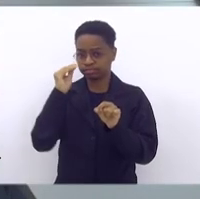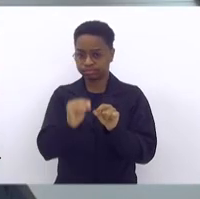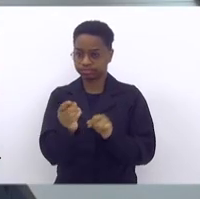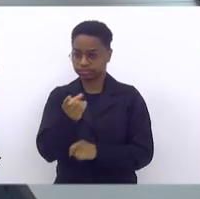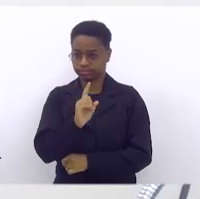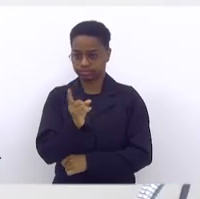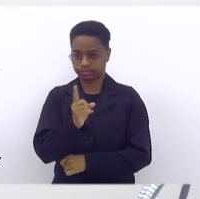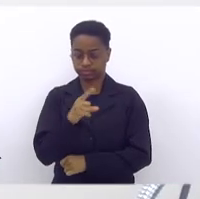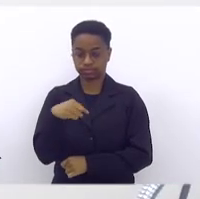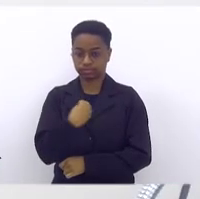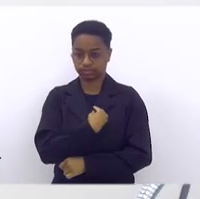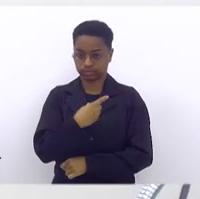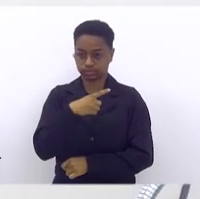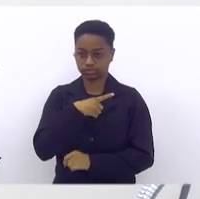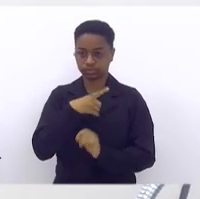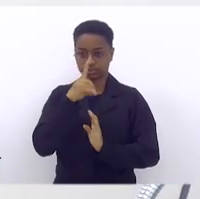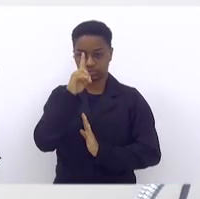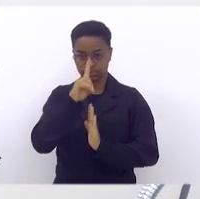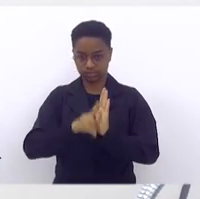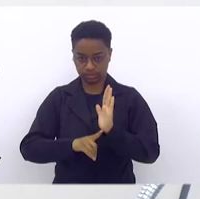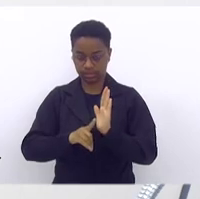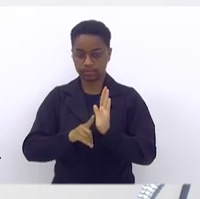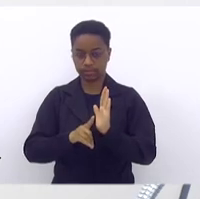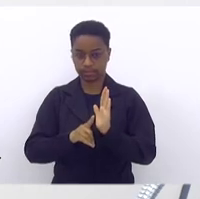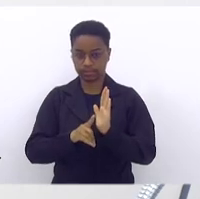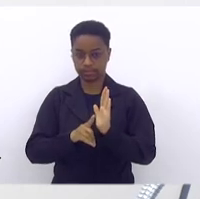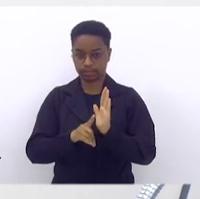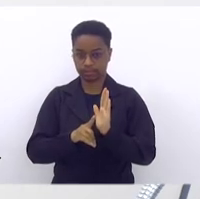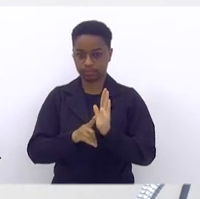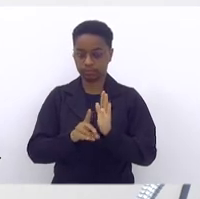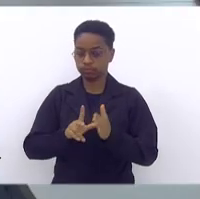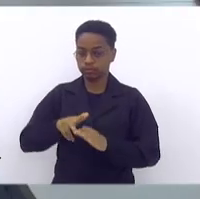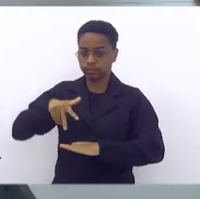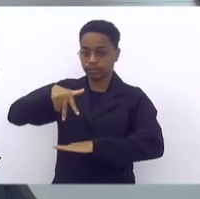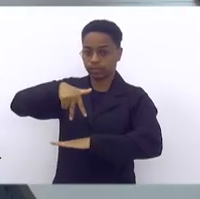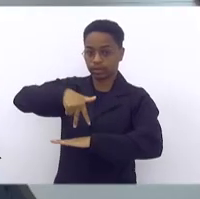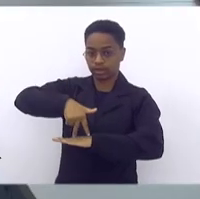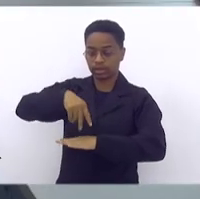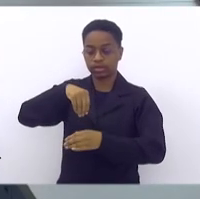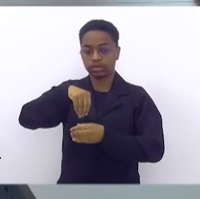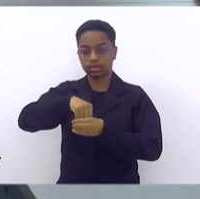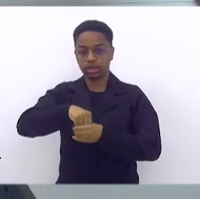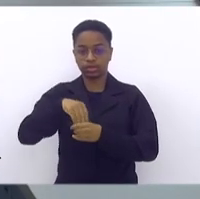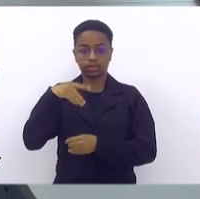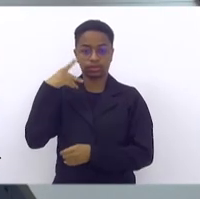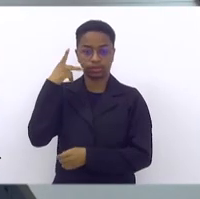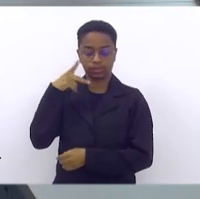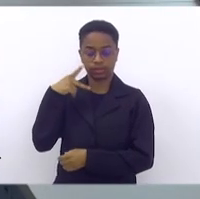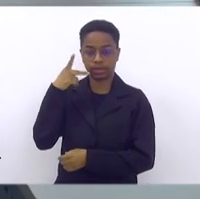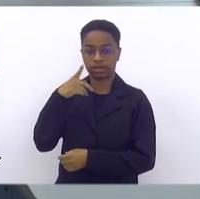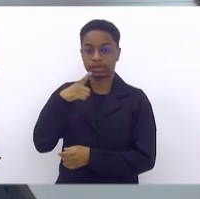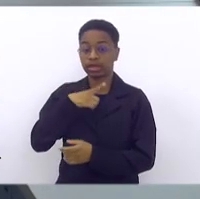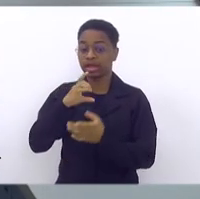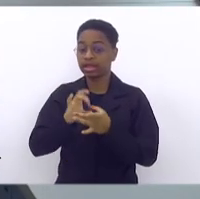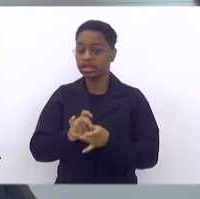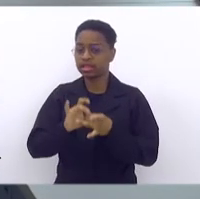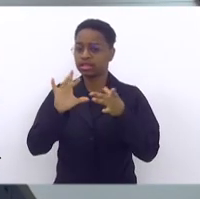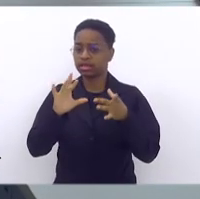nós temos direito, dentro do púlpito, dentro do parlamento, ter livre expressão,